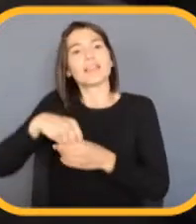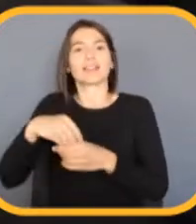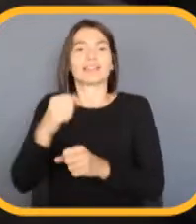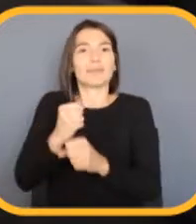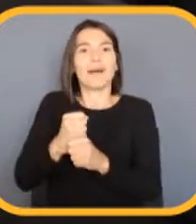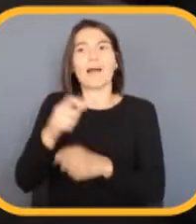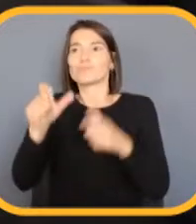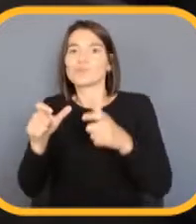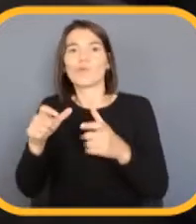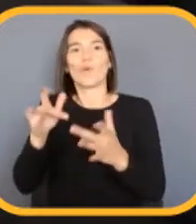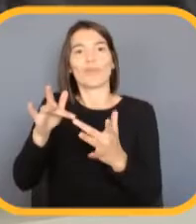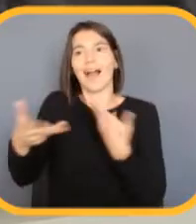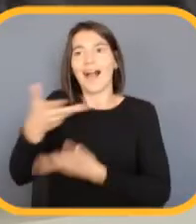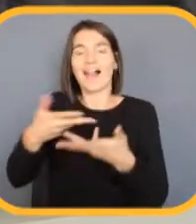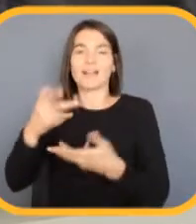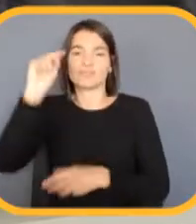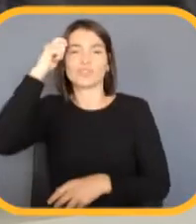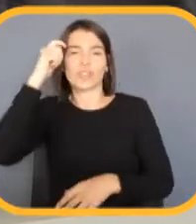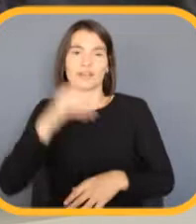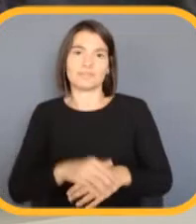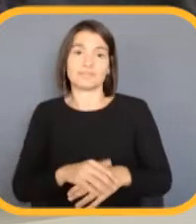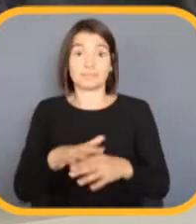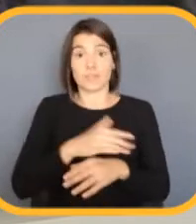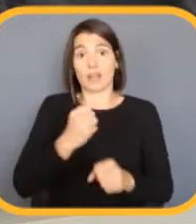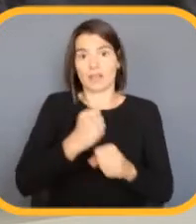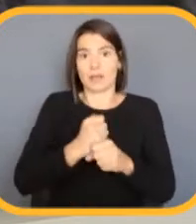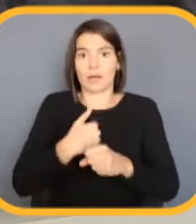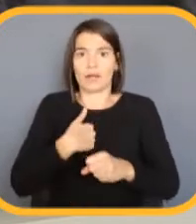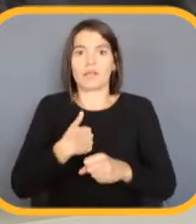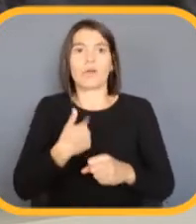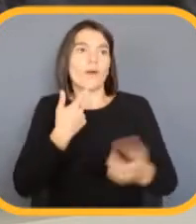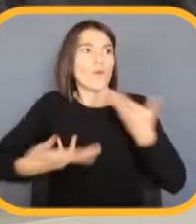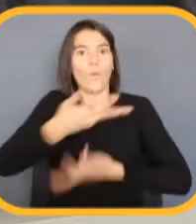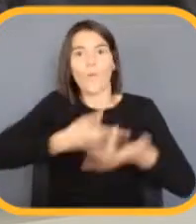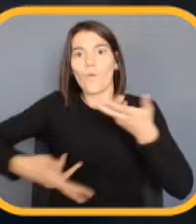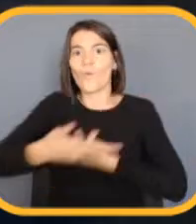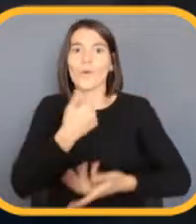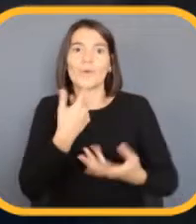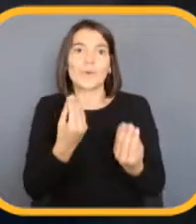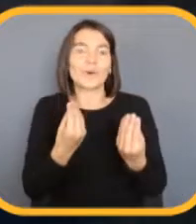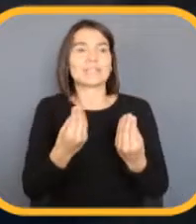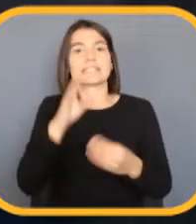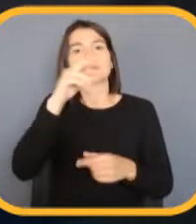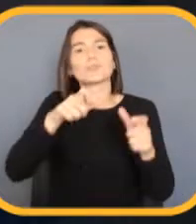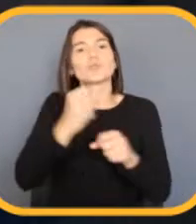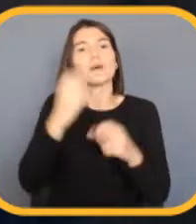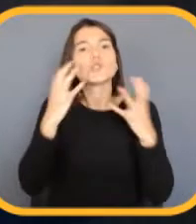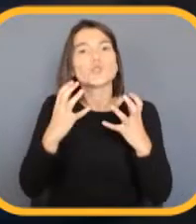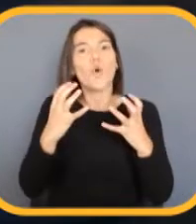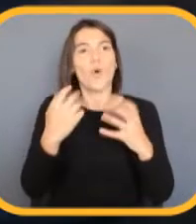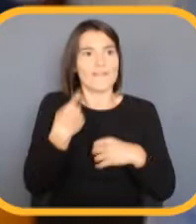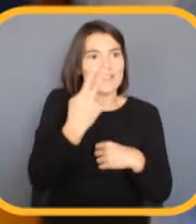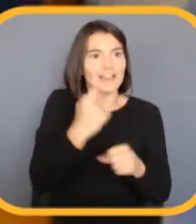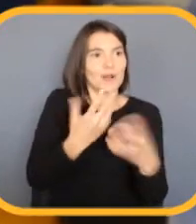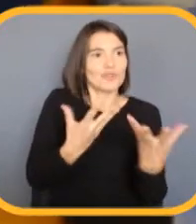mais negativos e que prejudicam as relações interpessoais dos trabalhadores. O meio onde eu trabalho é um meio muito dinâmico e eu aprendo muito com os